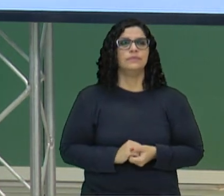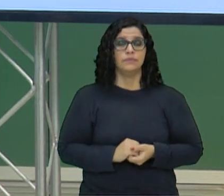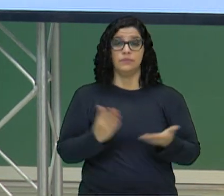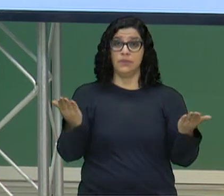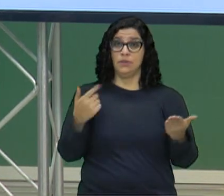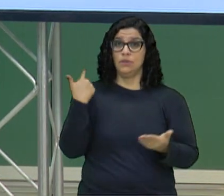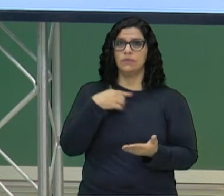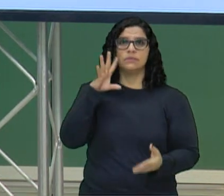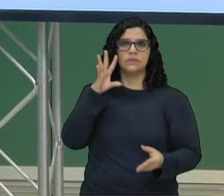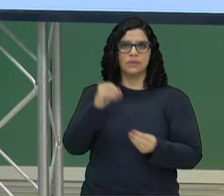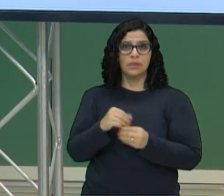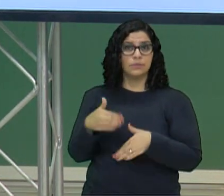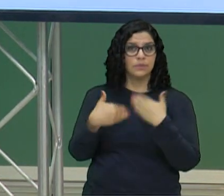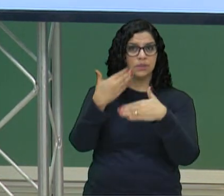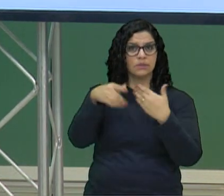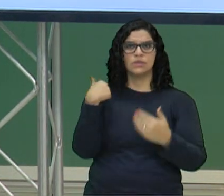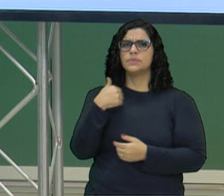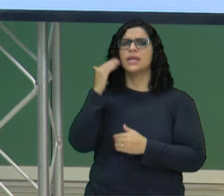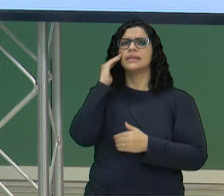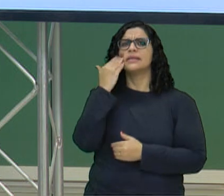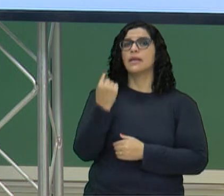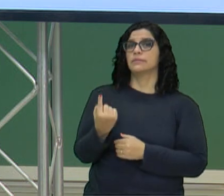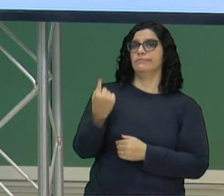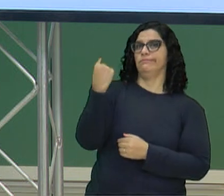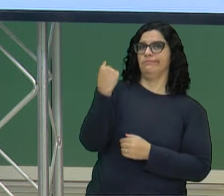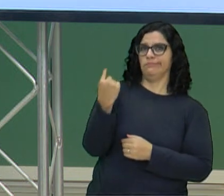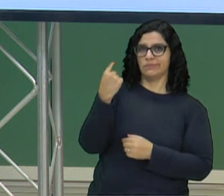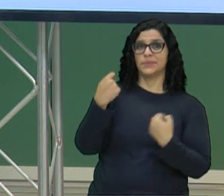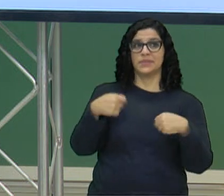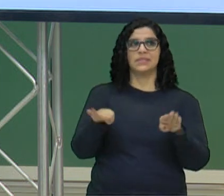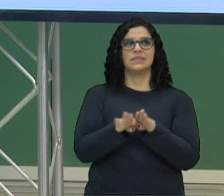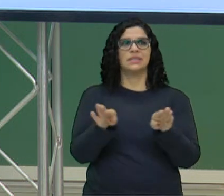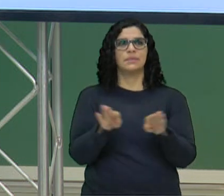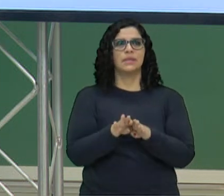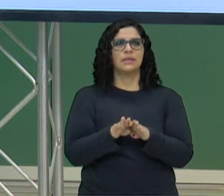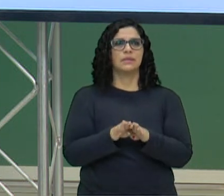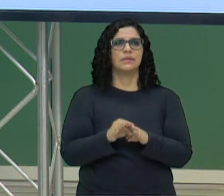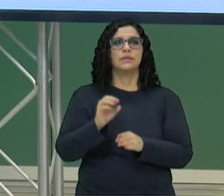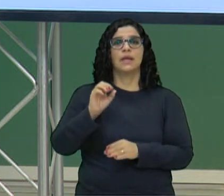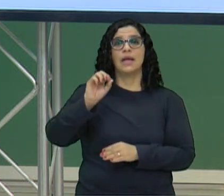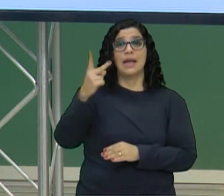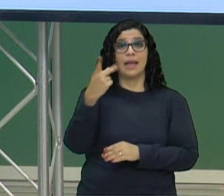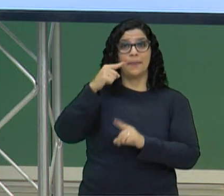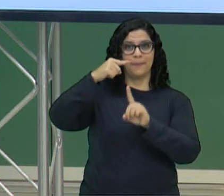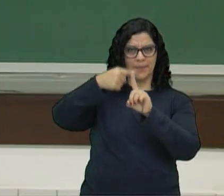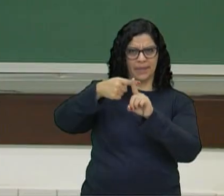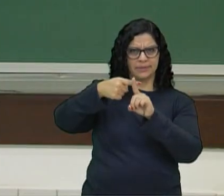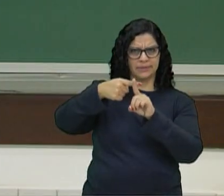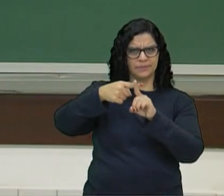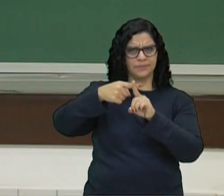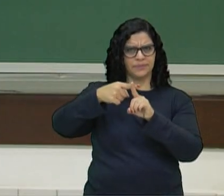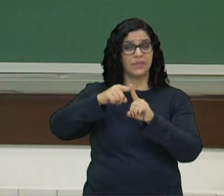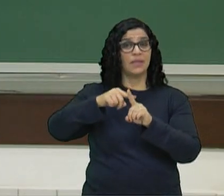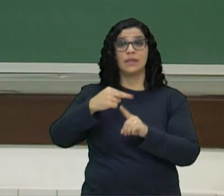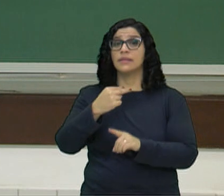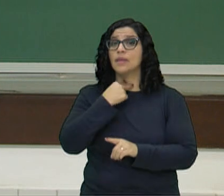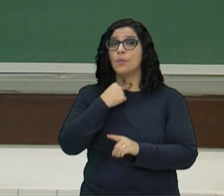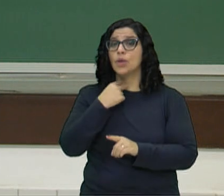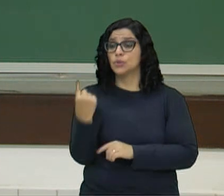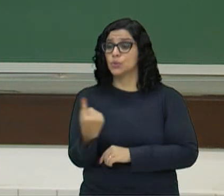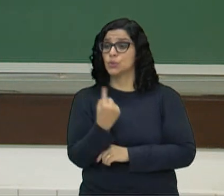Para a gente compreender o processo, a gente tem que entender isso aqui. O tal do H+. O H+, gente, ele não pode ficar